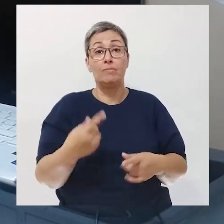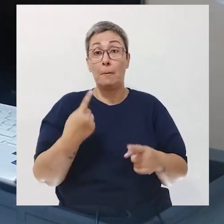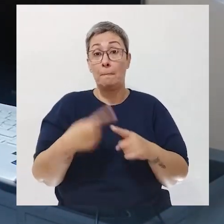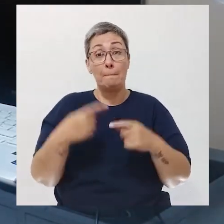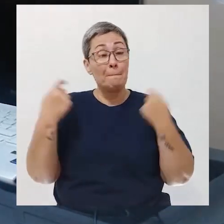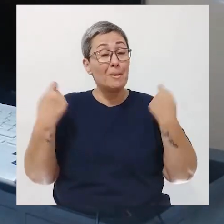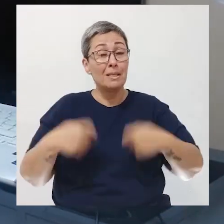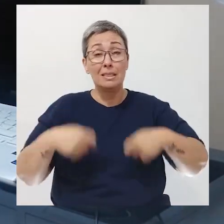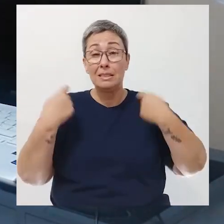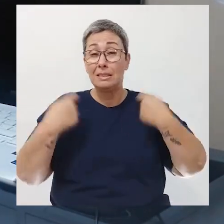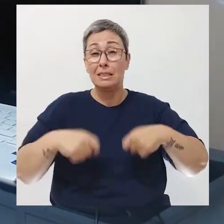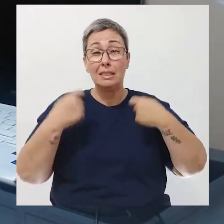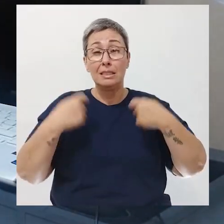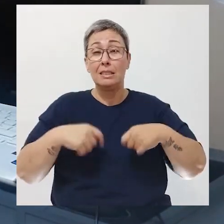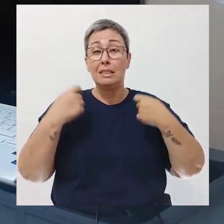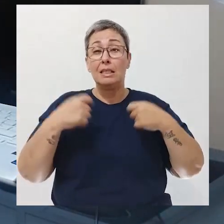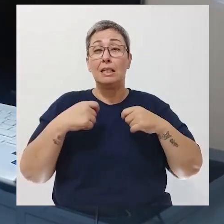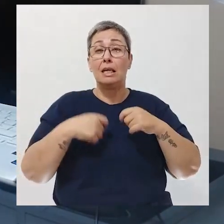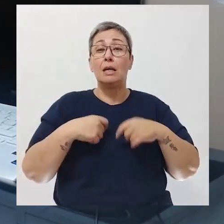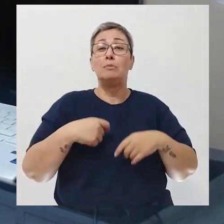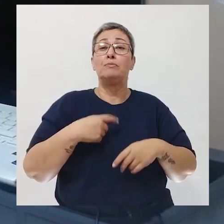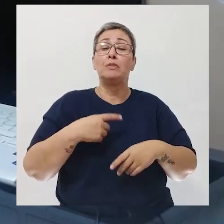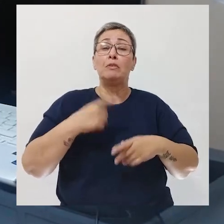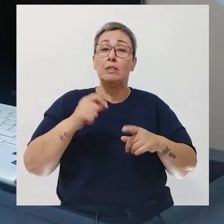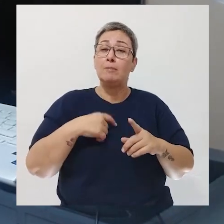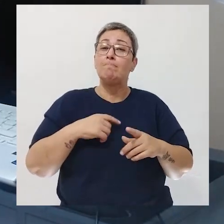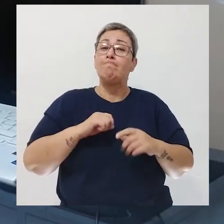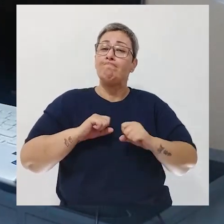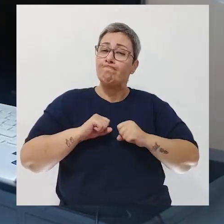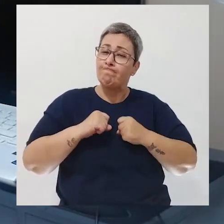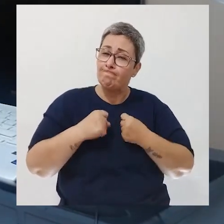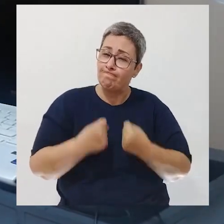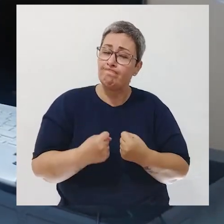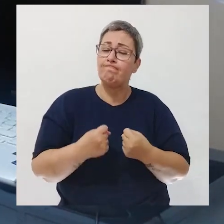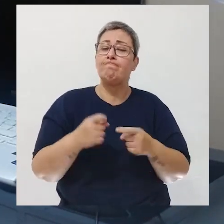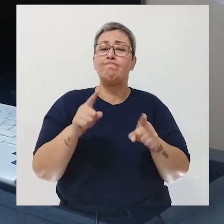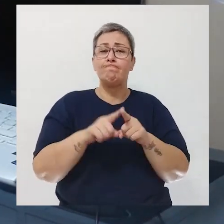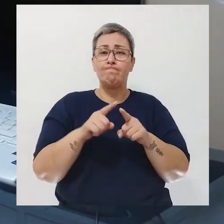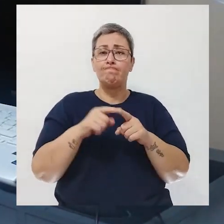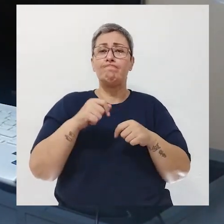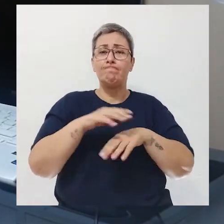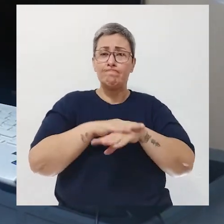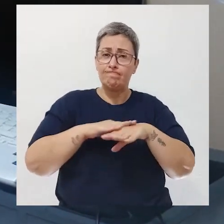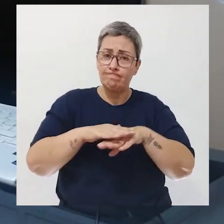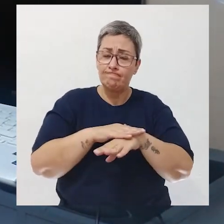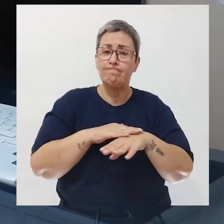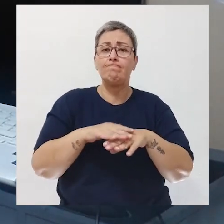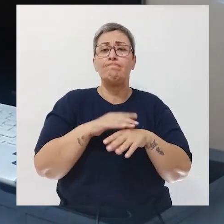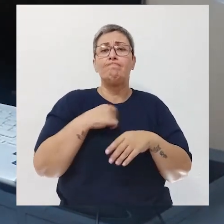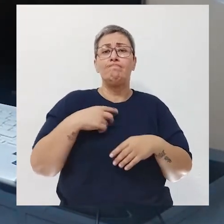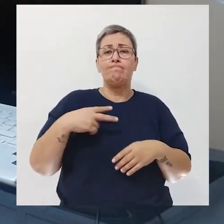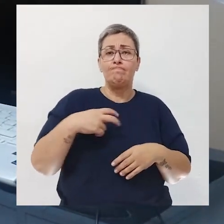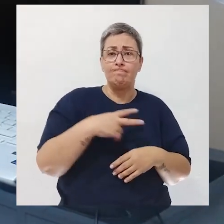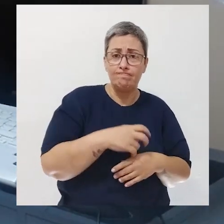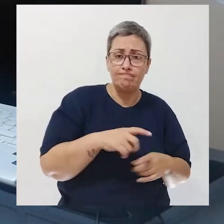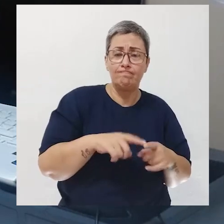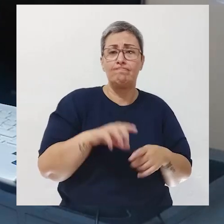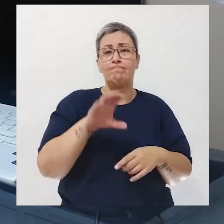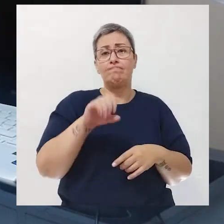Sim, precisamos insistir nessa conversa. O vírus, o